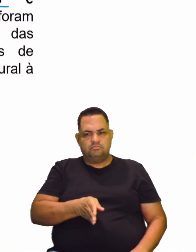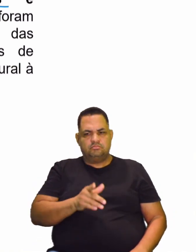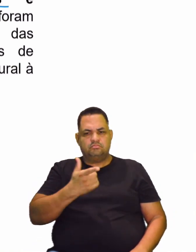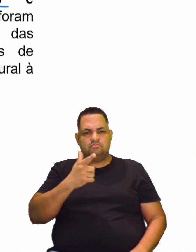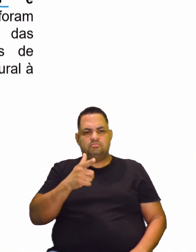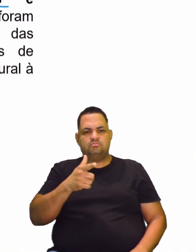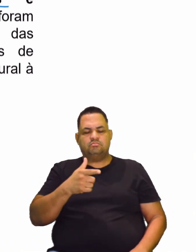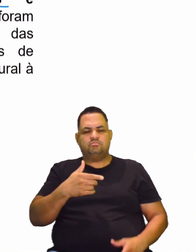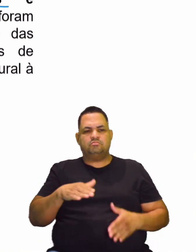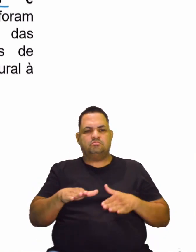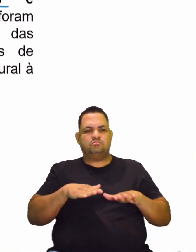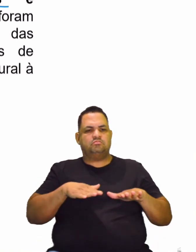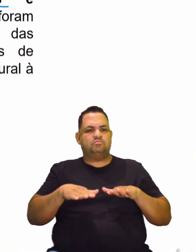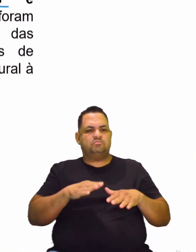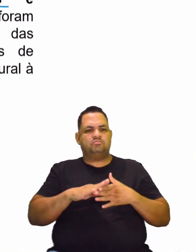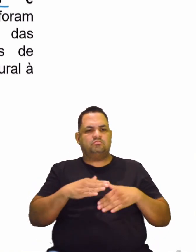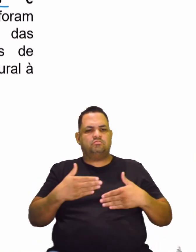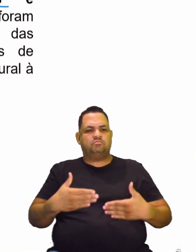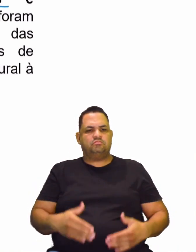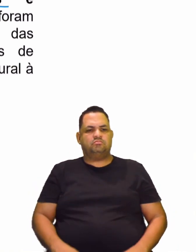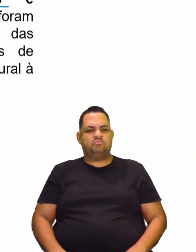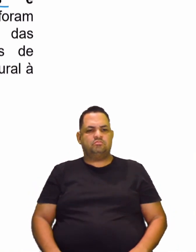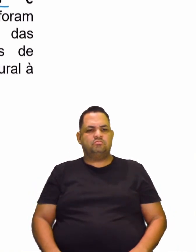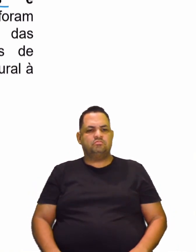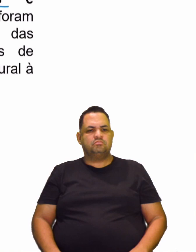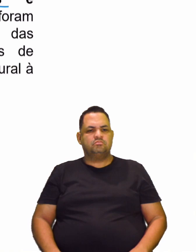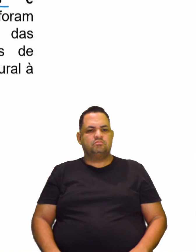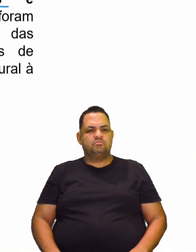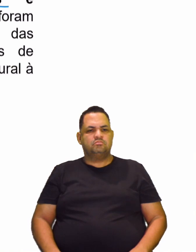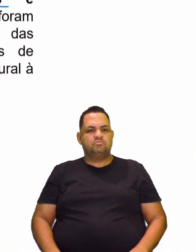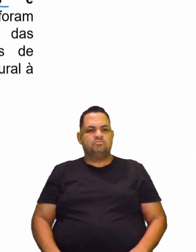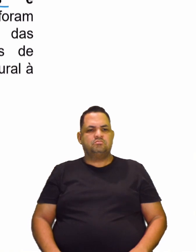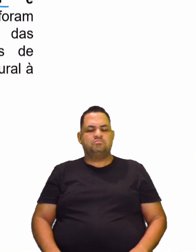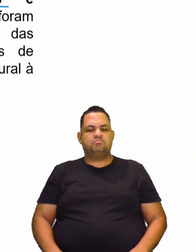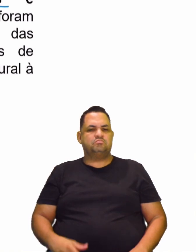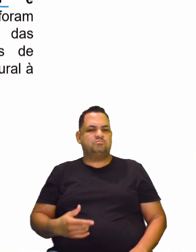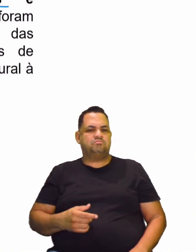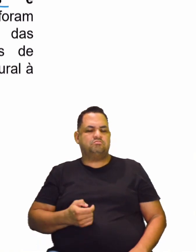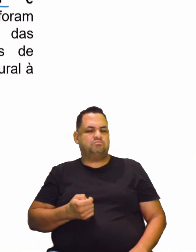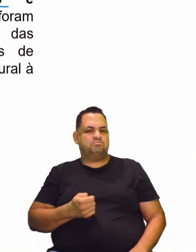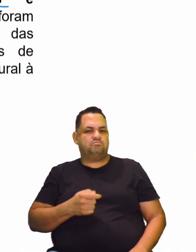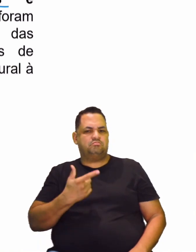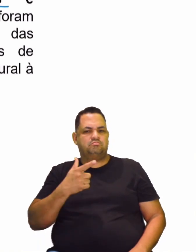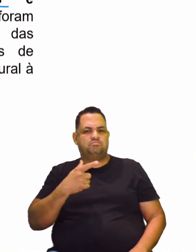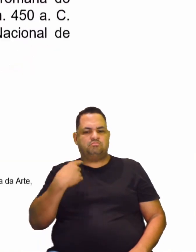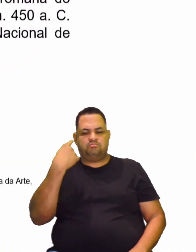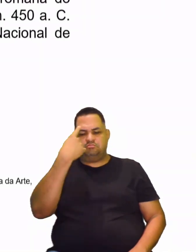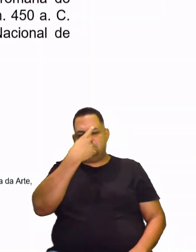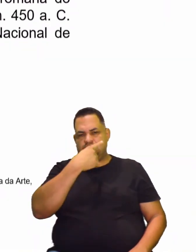nos braços ou nas pernas aí. E sem muita expressão também no rosto.